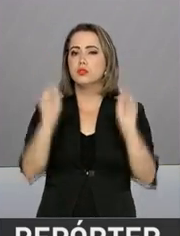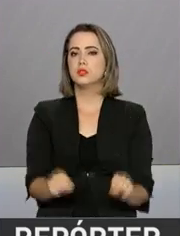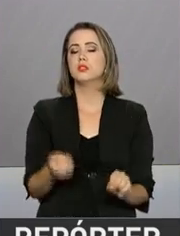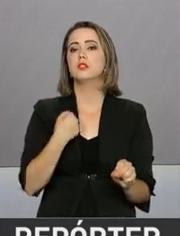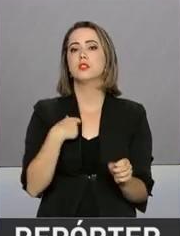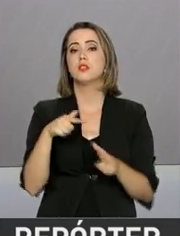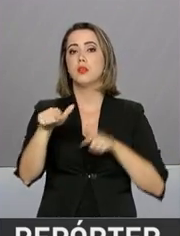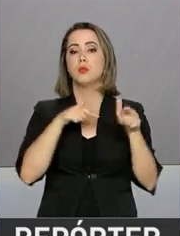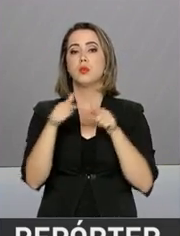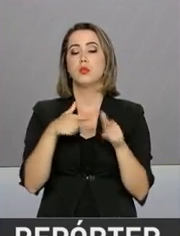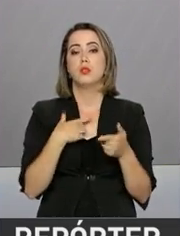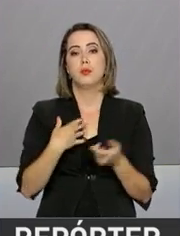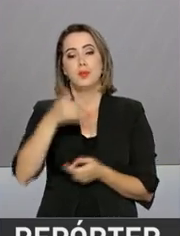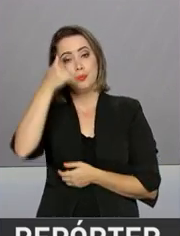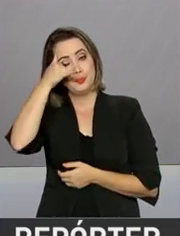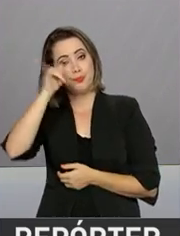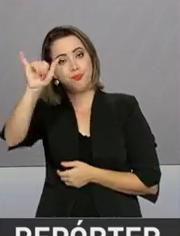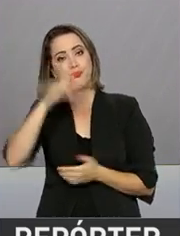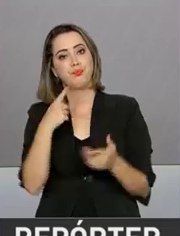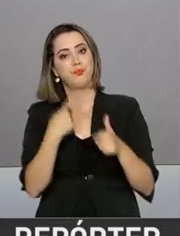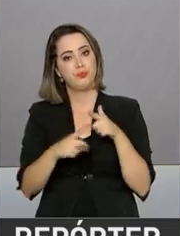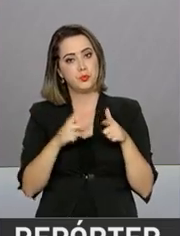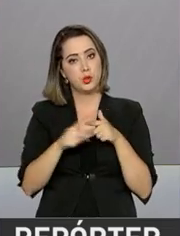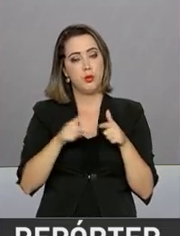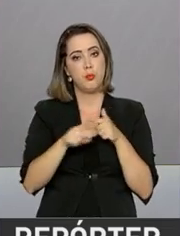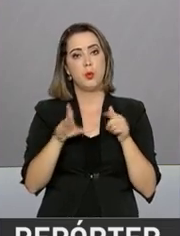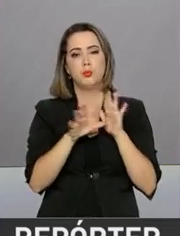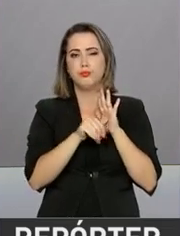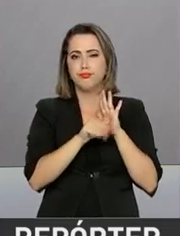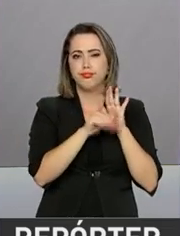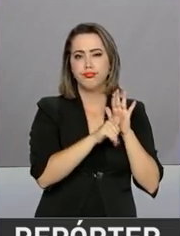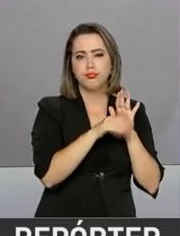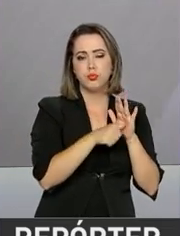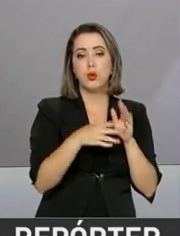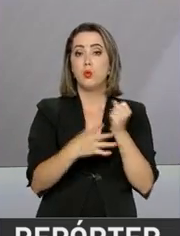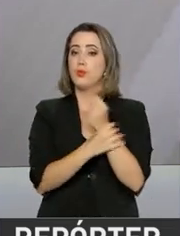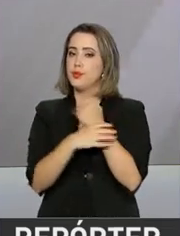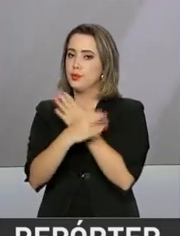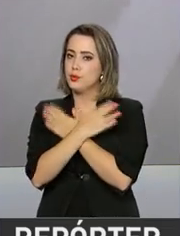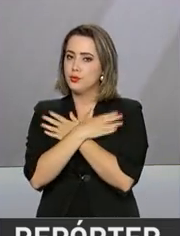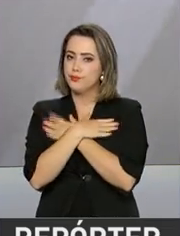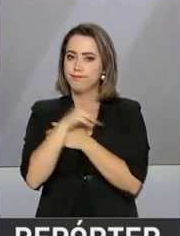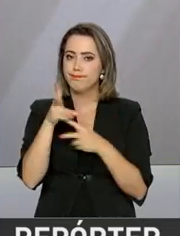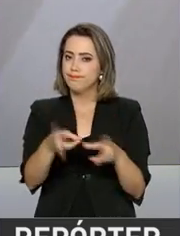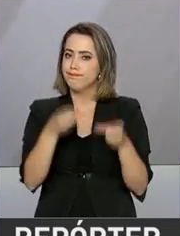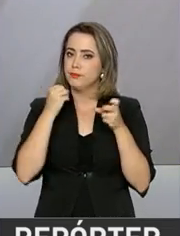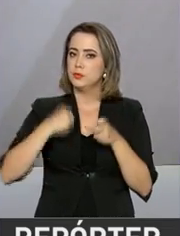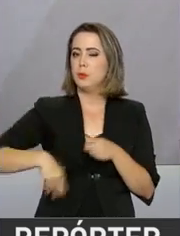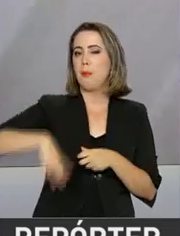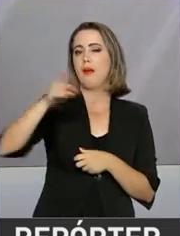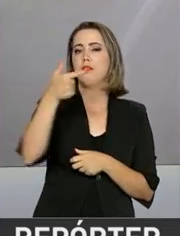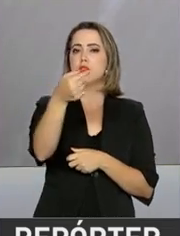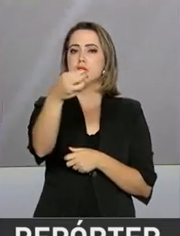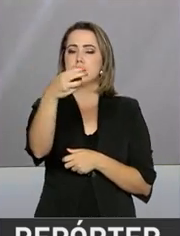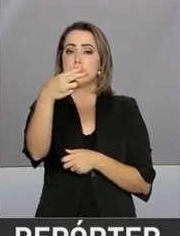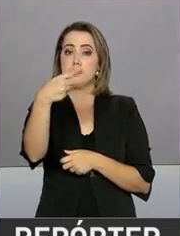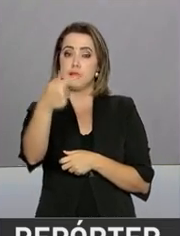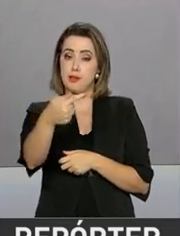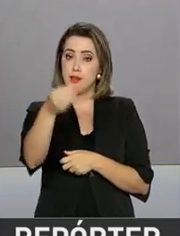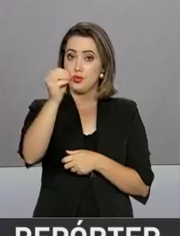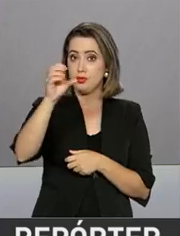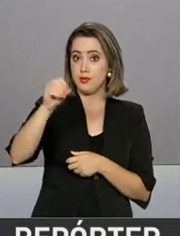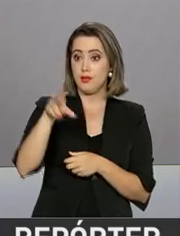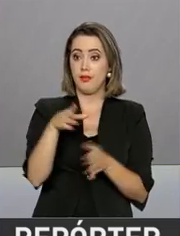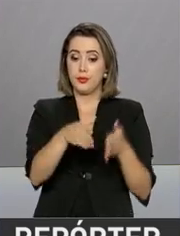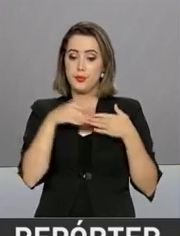combater fraudes no seguro-desemprego identificou mais de 700 pedidos irregulares e bloqueou quase 4 milhões de